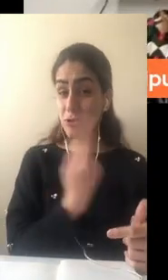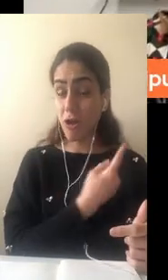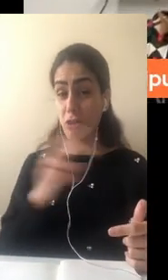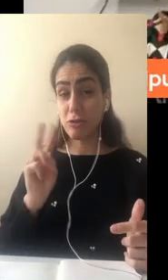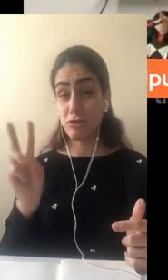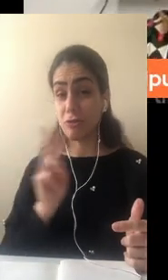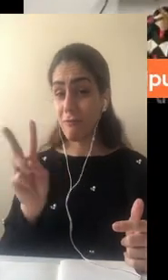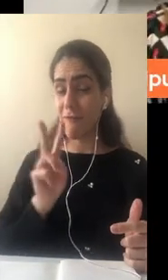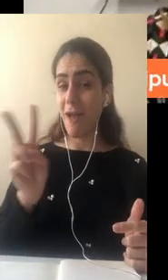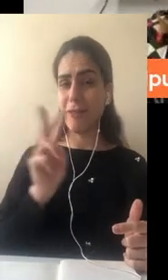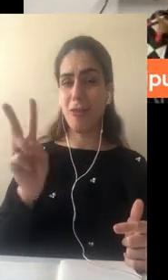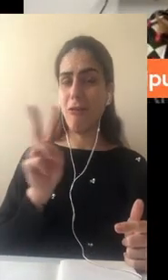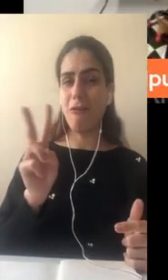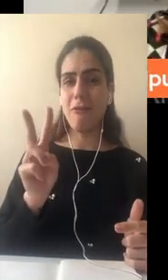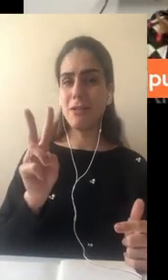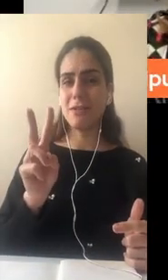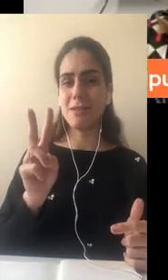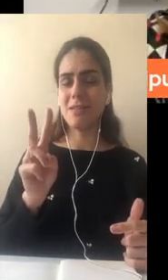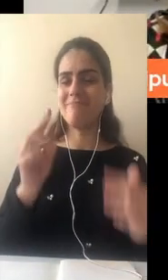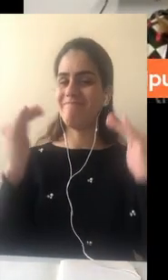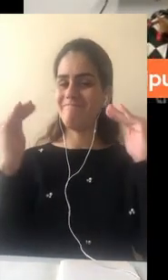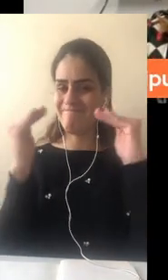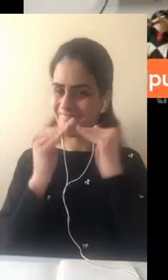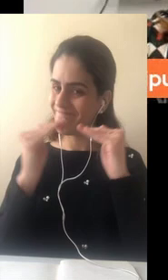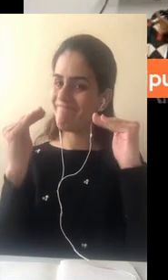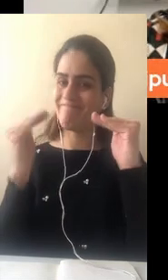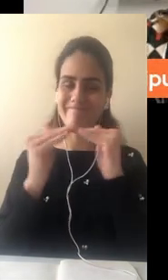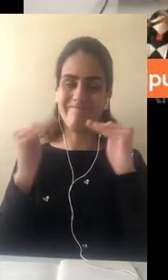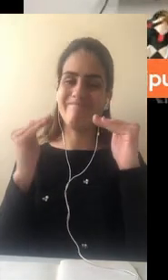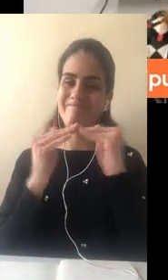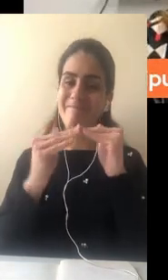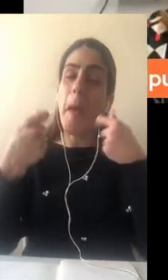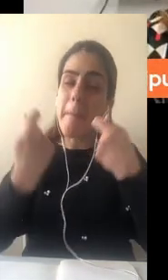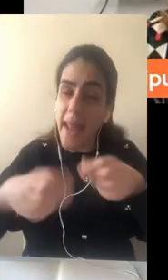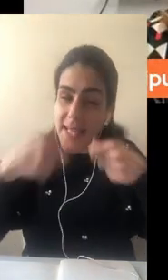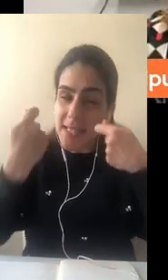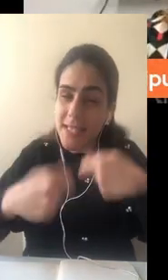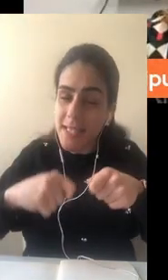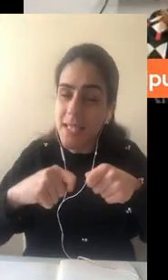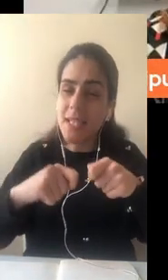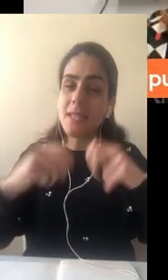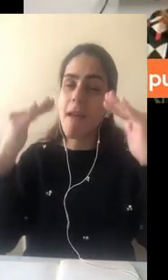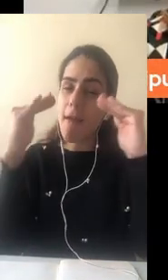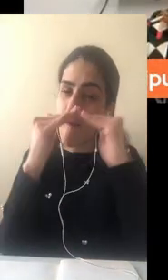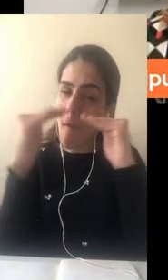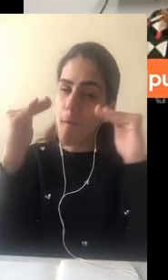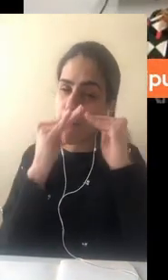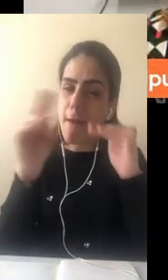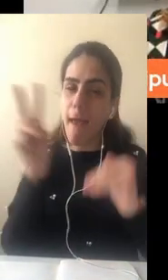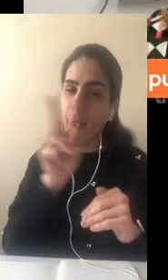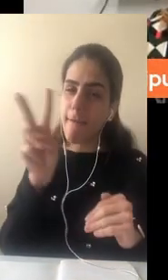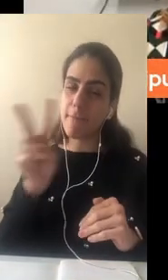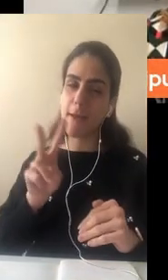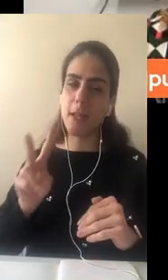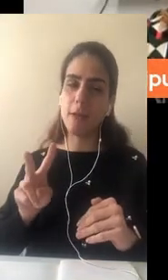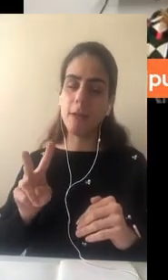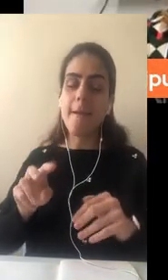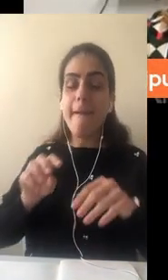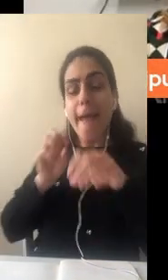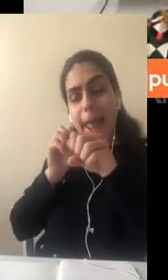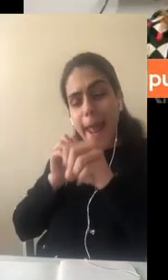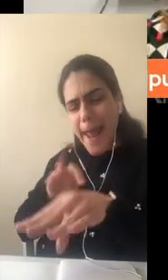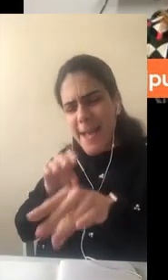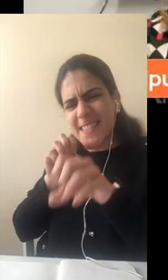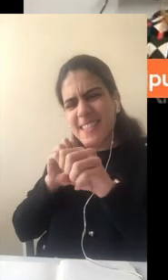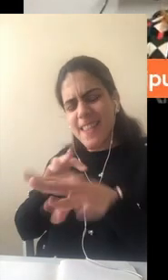Então, você vai anotar esses pontos num papel, vai colocar e vai ensinar desde cedo o